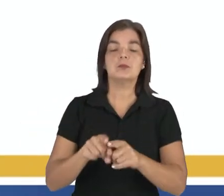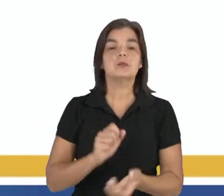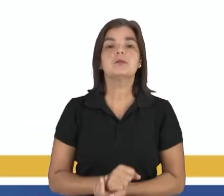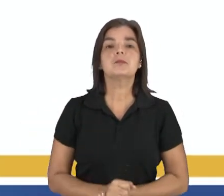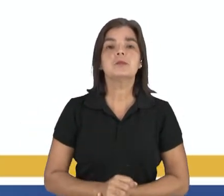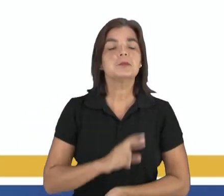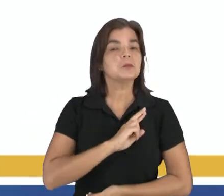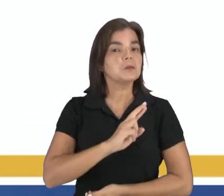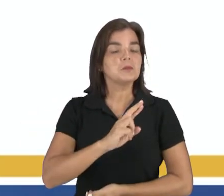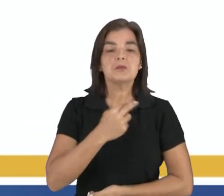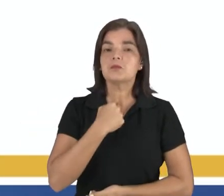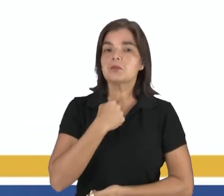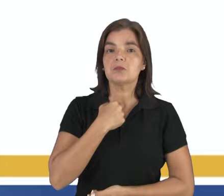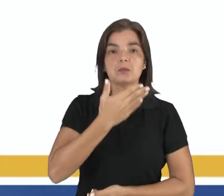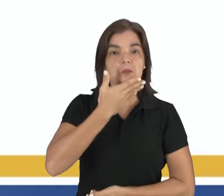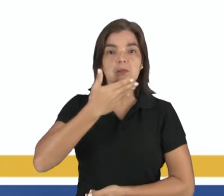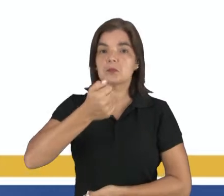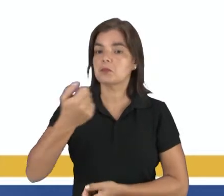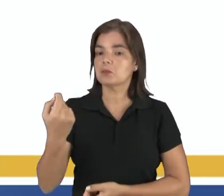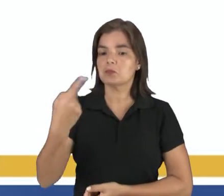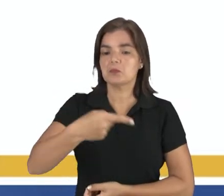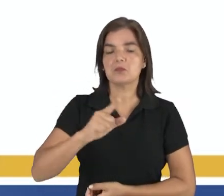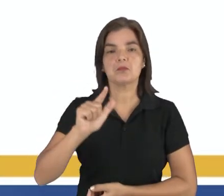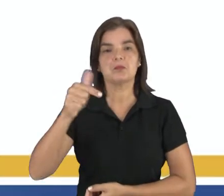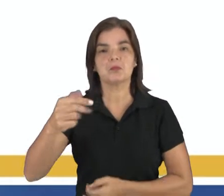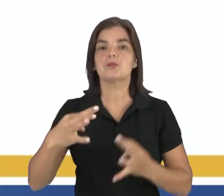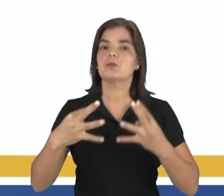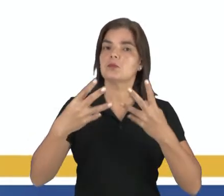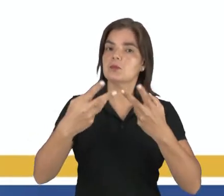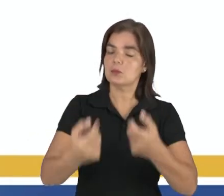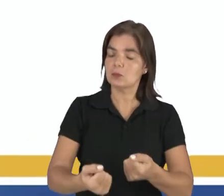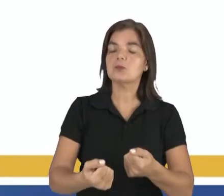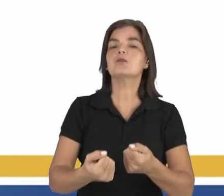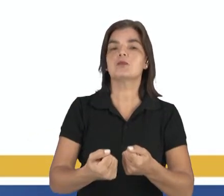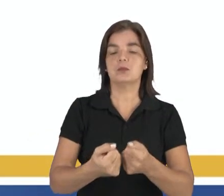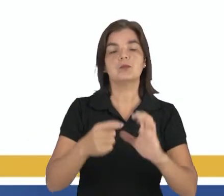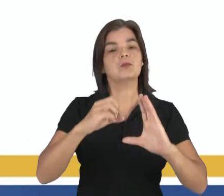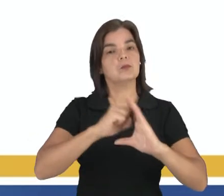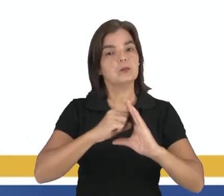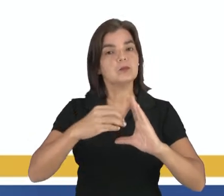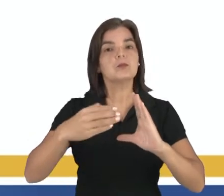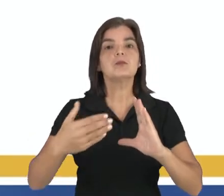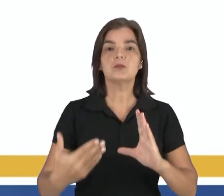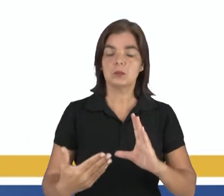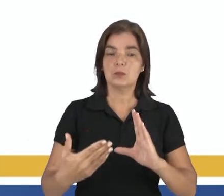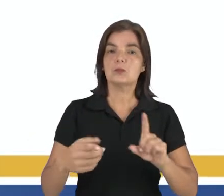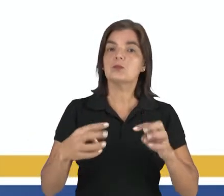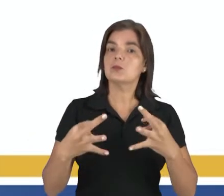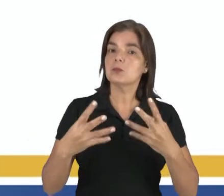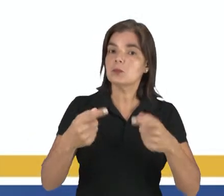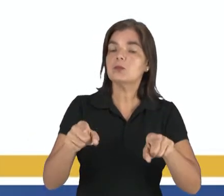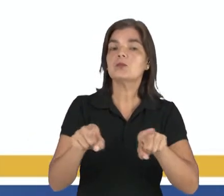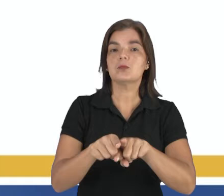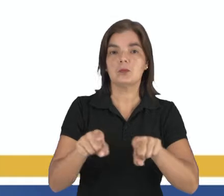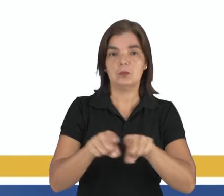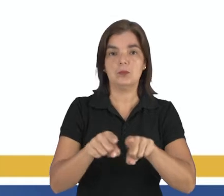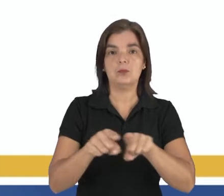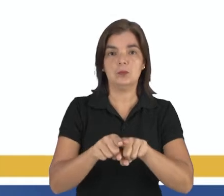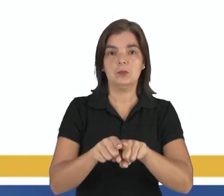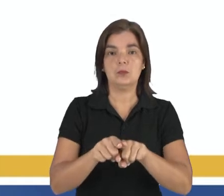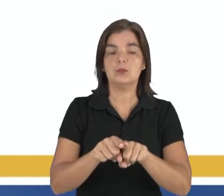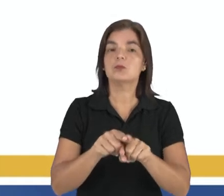nenhuma dessas religiões pode ser melhor do que a outra. Todas têm as suas características e todas têm as